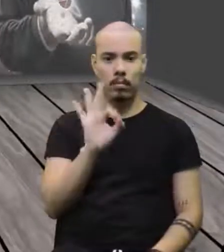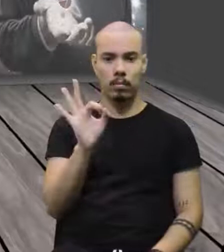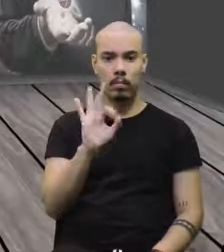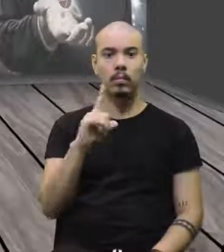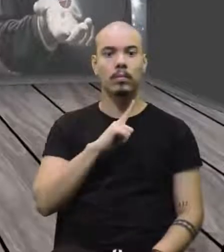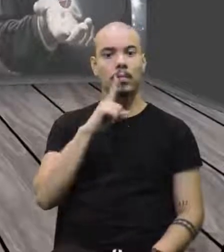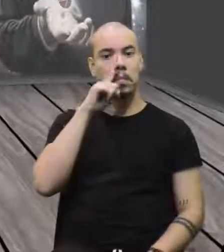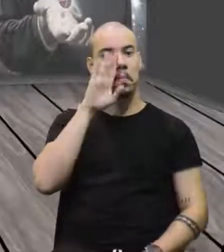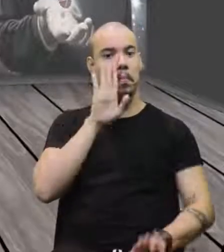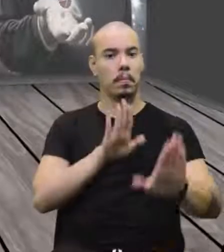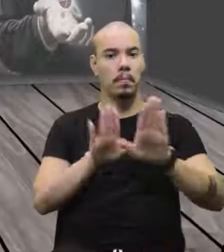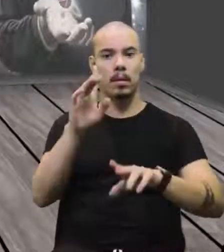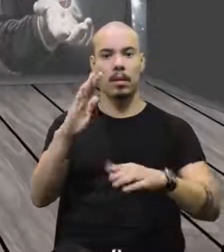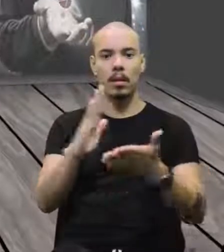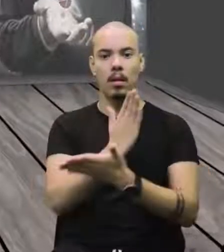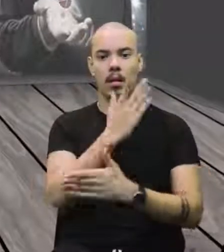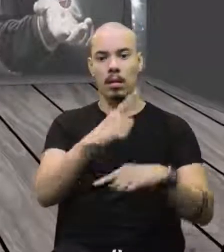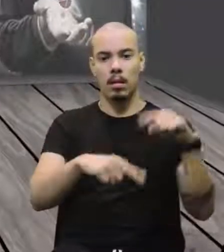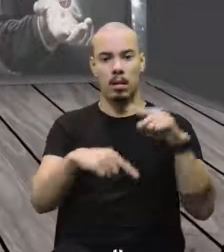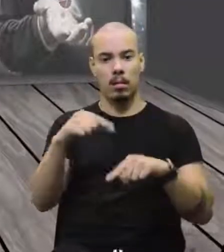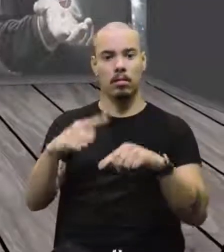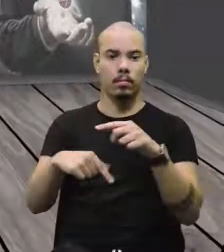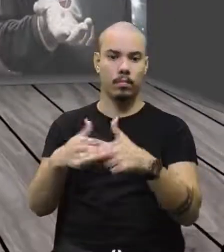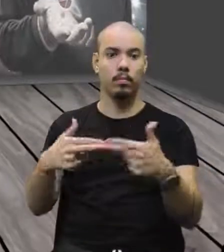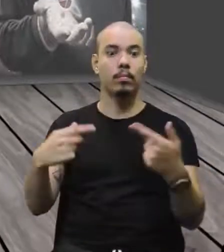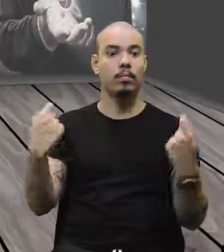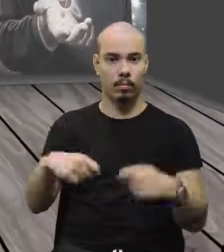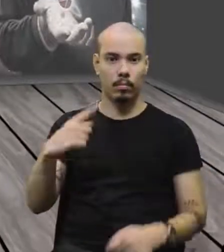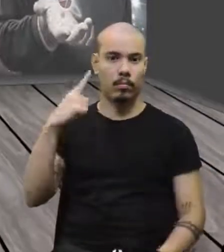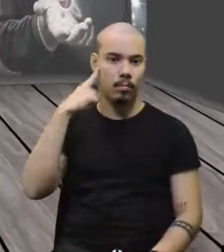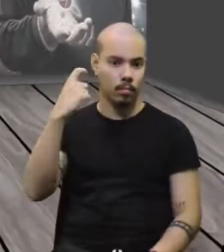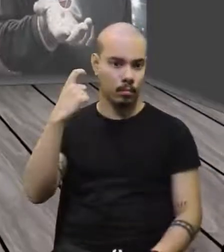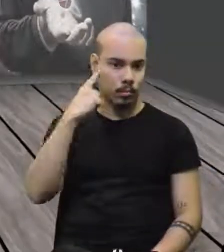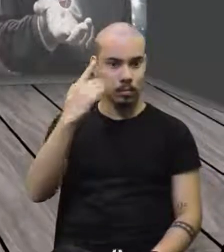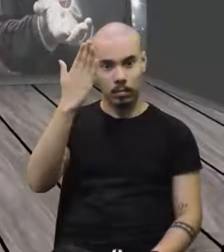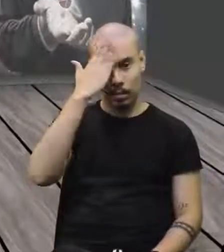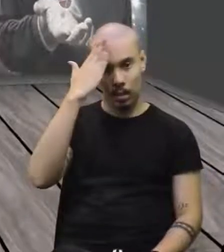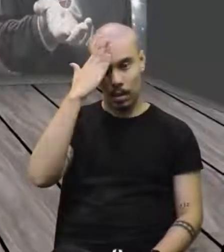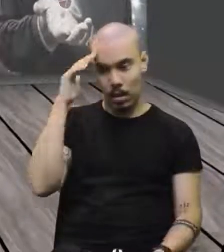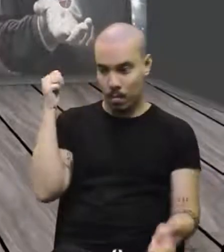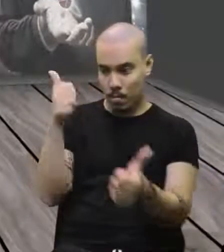perigo, né? Que alguns objetos elétricos eles têm que ter um emissor de som para saber que está